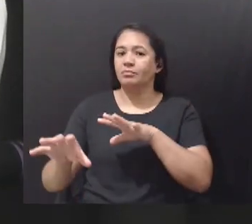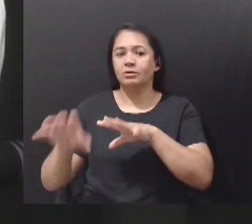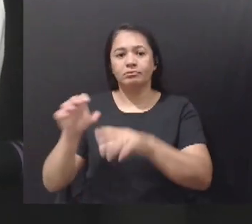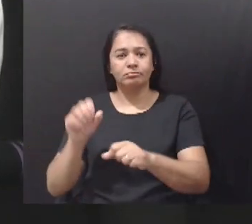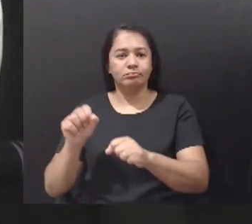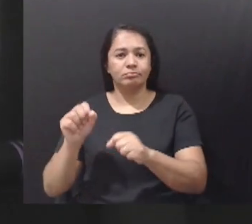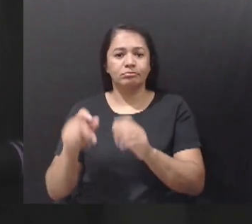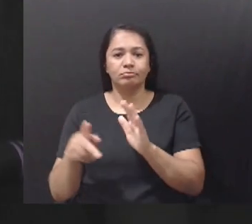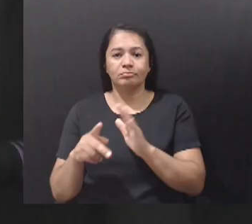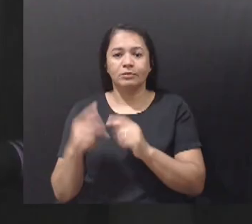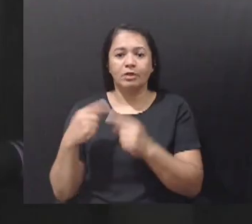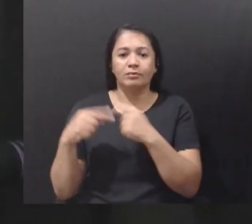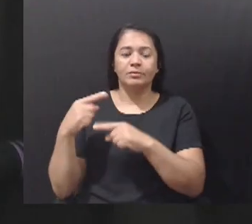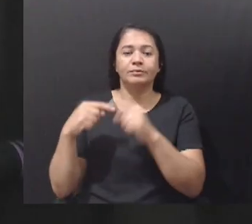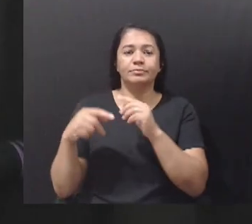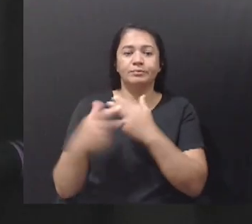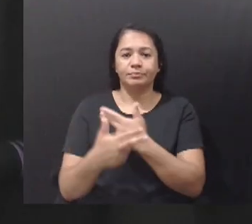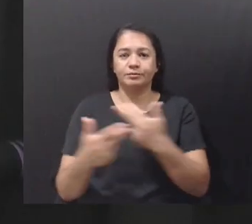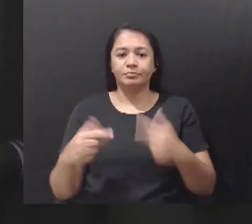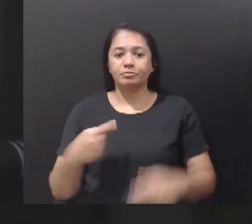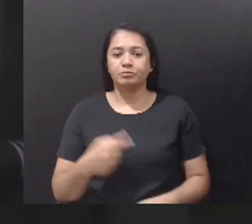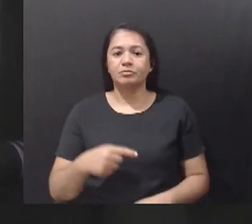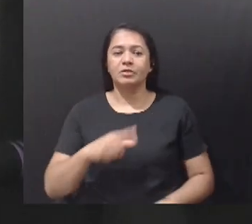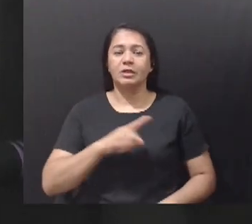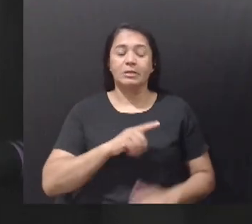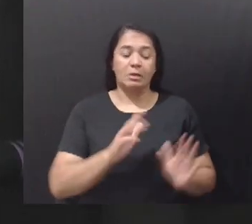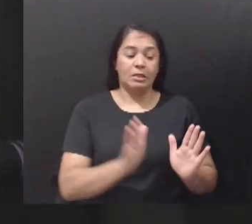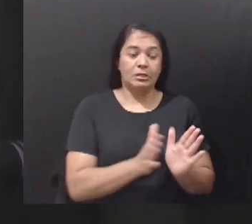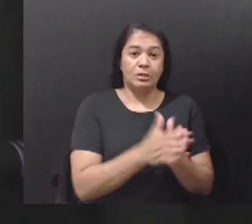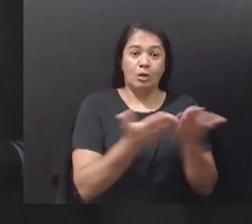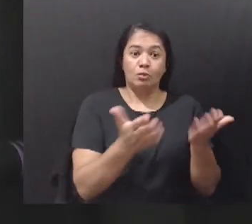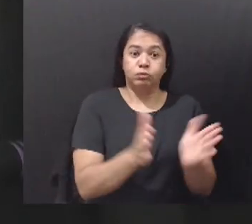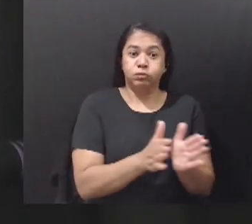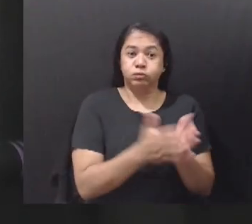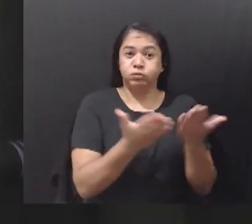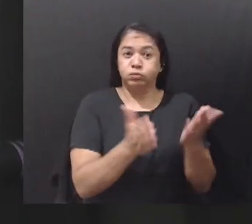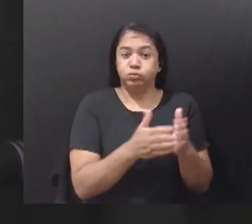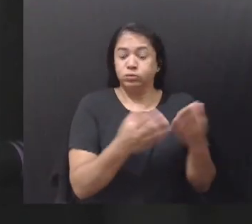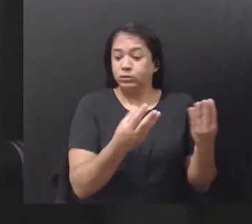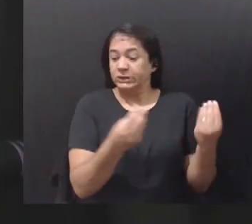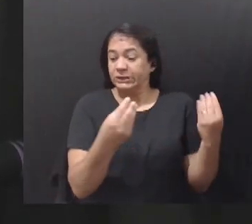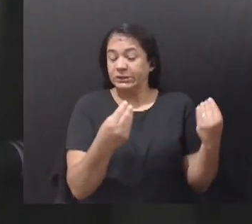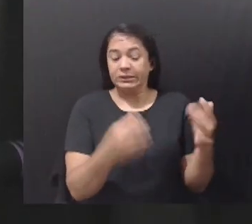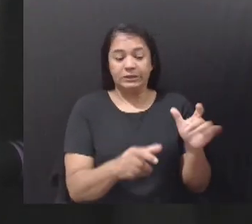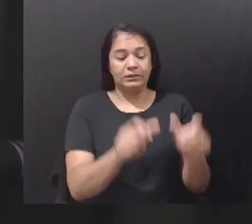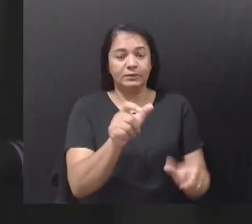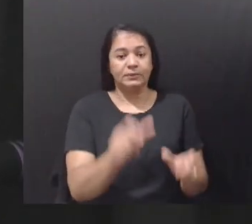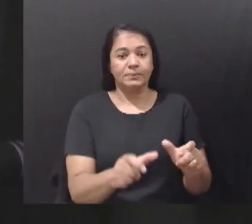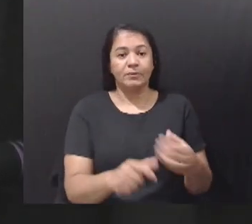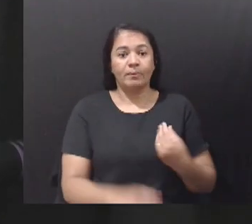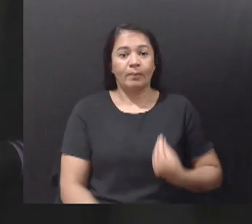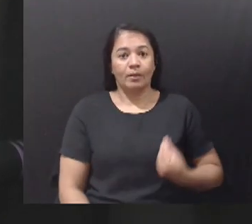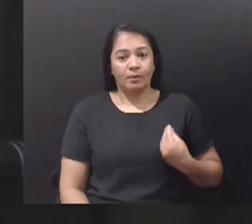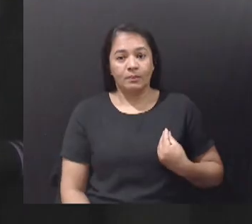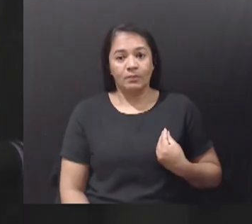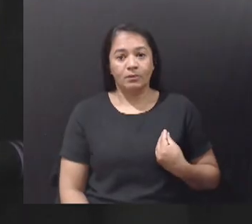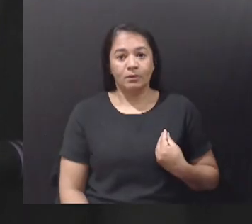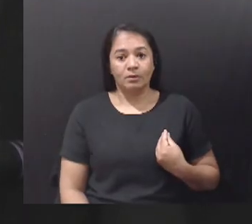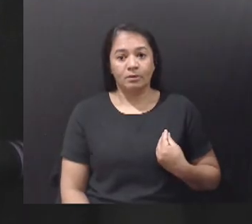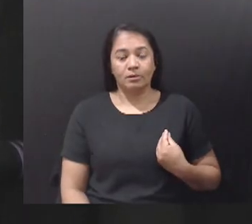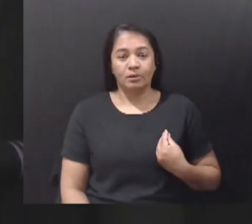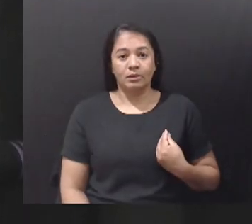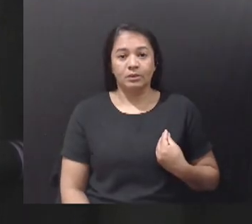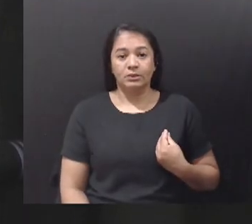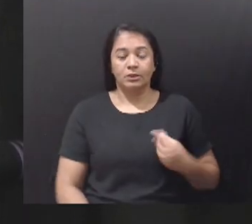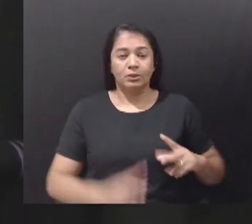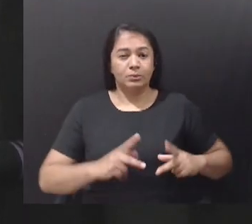tem extrema pobreza, né? Que são aquelas pessoas que vivem numa condição subhumana, no